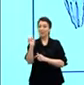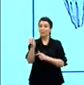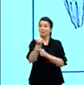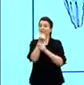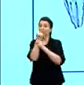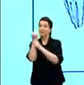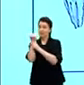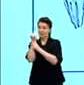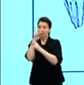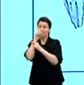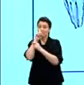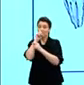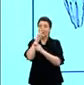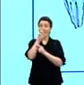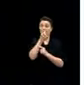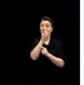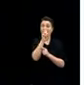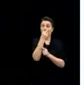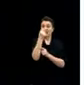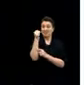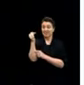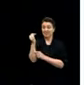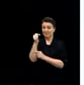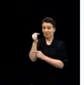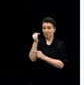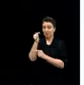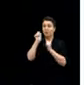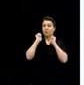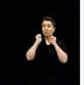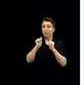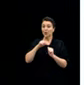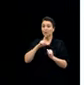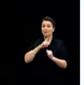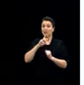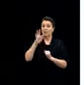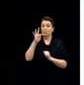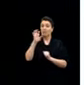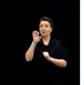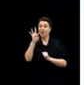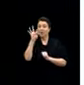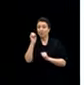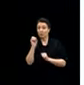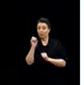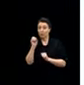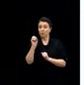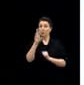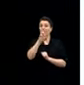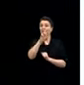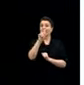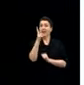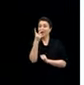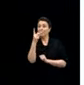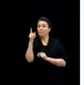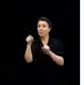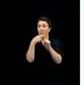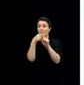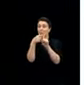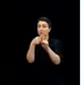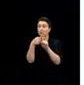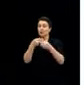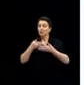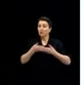a mãe é RH negativo, né, que pode ter um feto RH positivo, pode dar